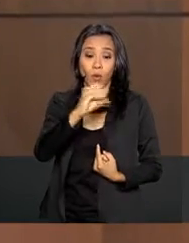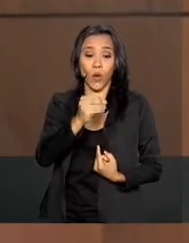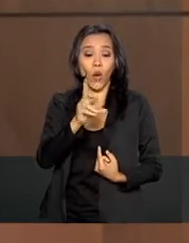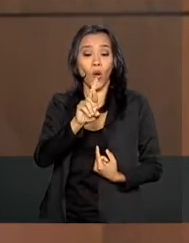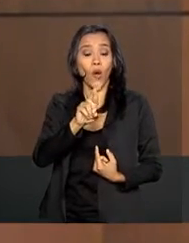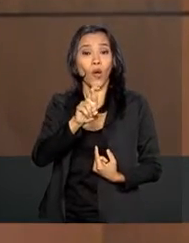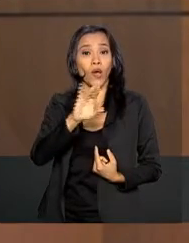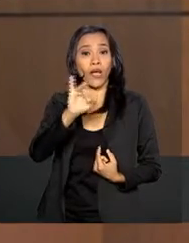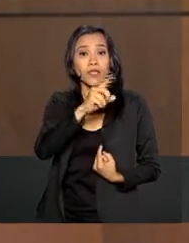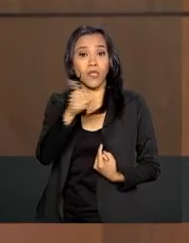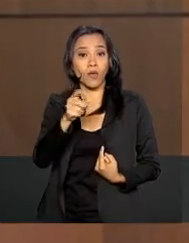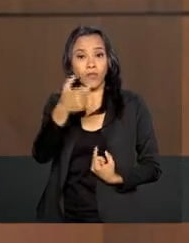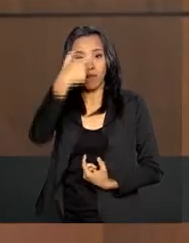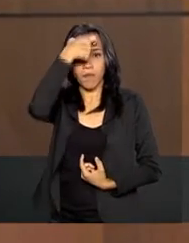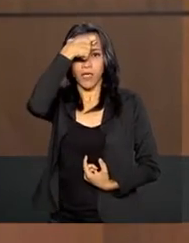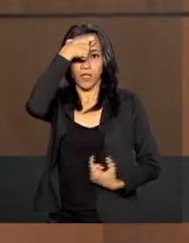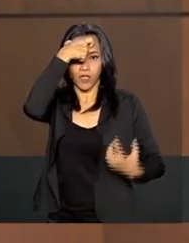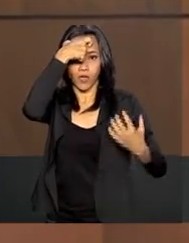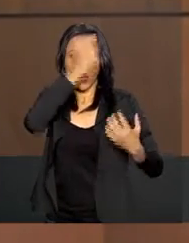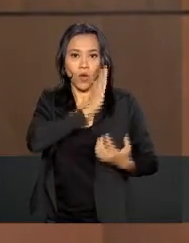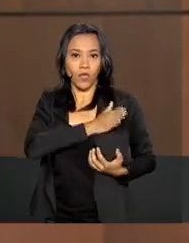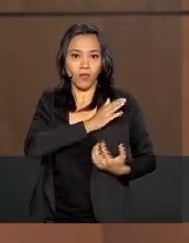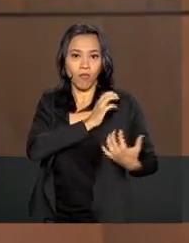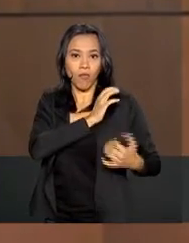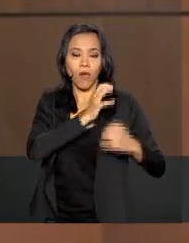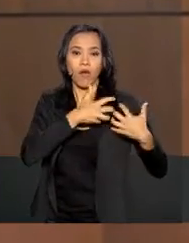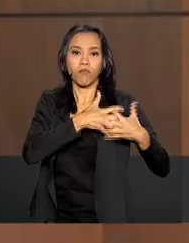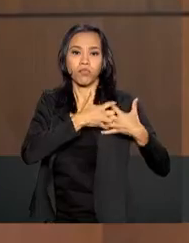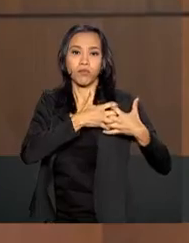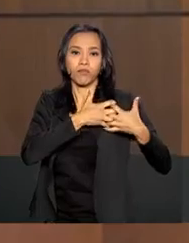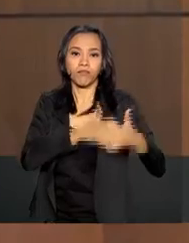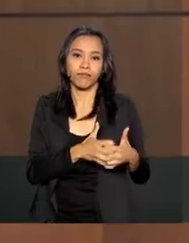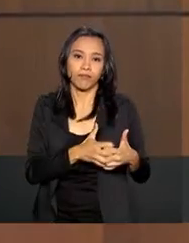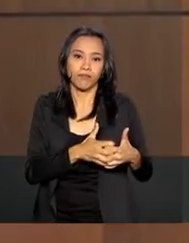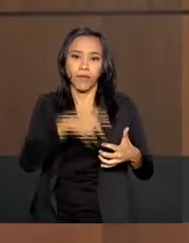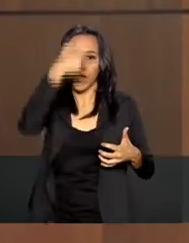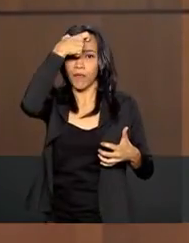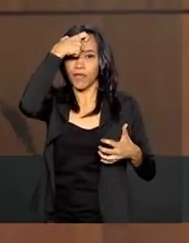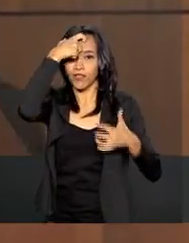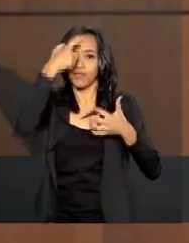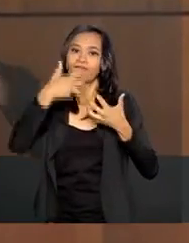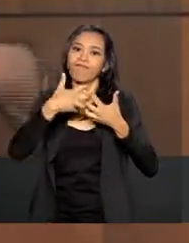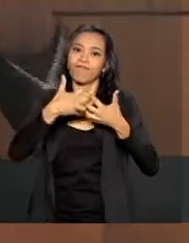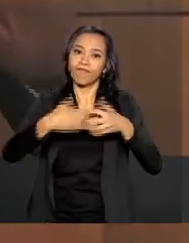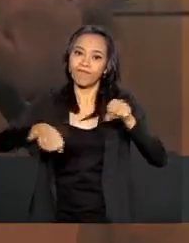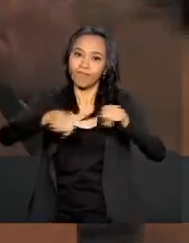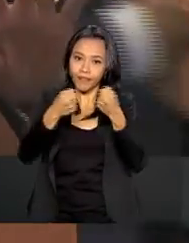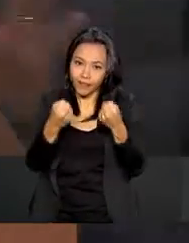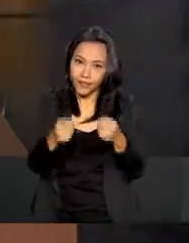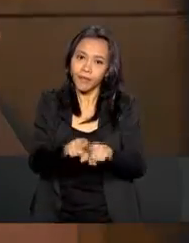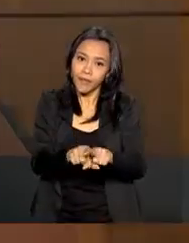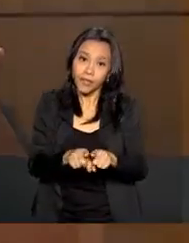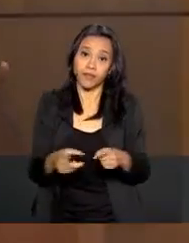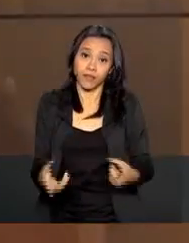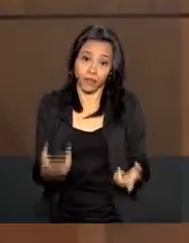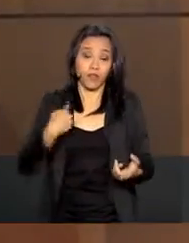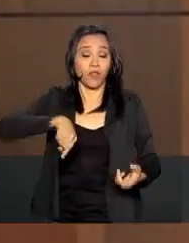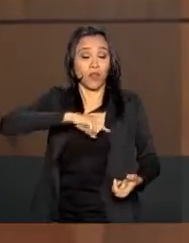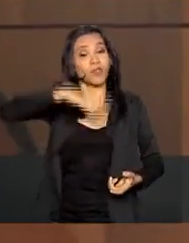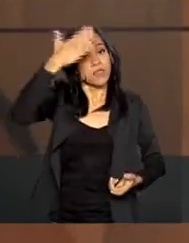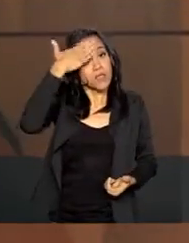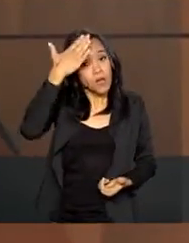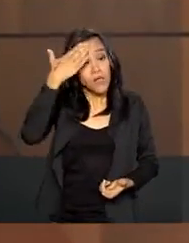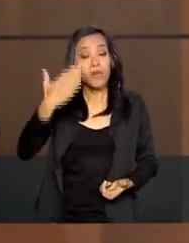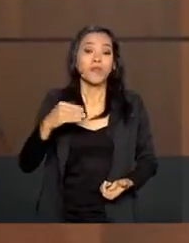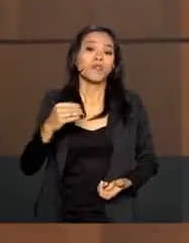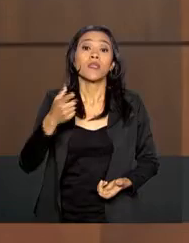eo coração para a mente para então quem na verdade mobiliza quem dá os fluxos né a gente sabe disso quem